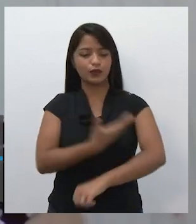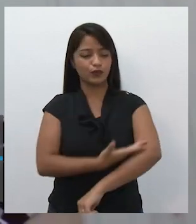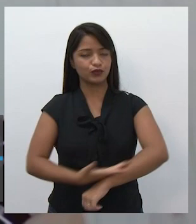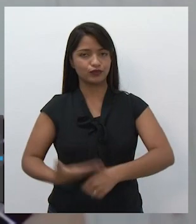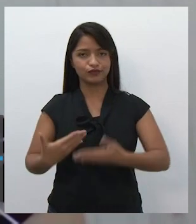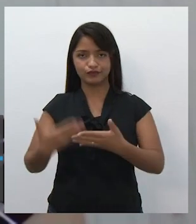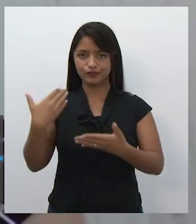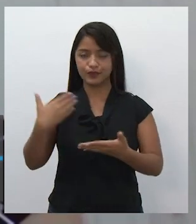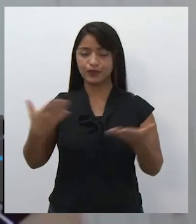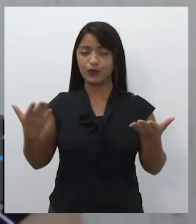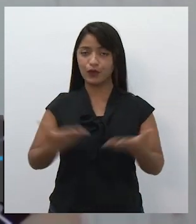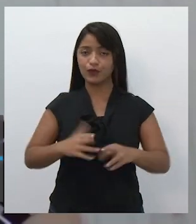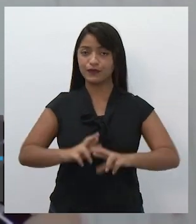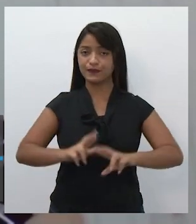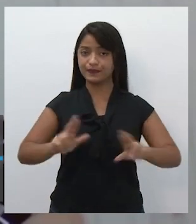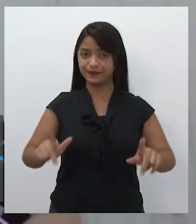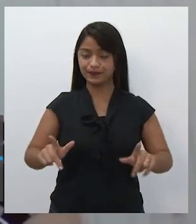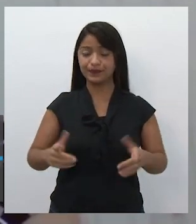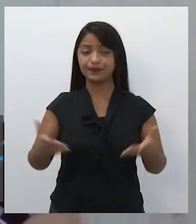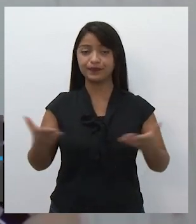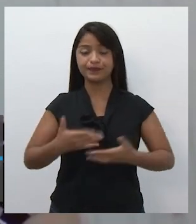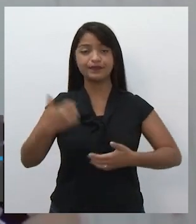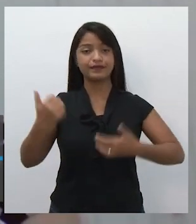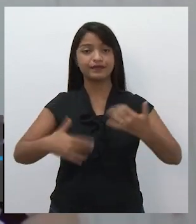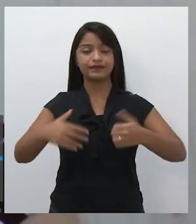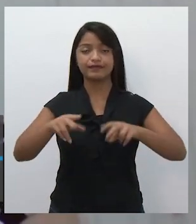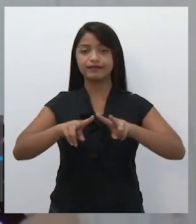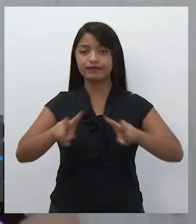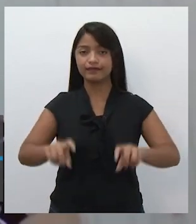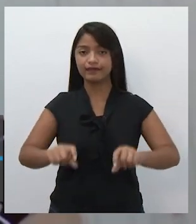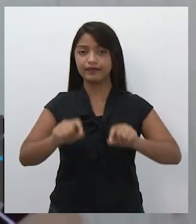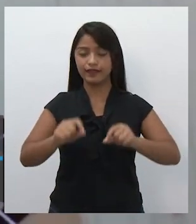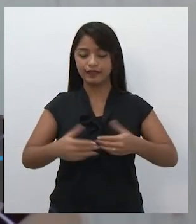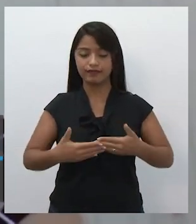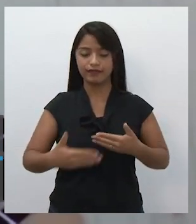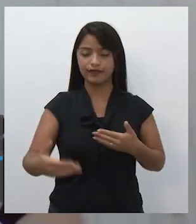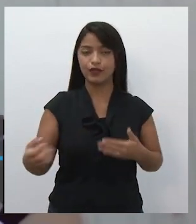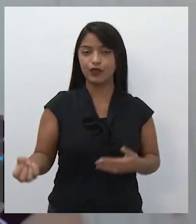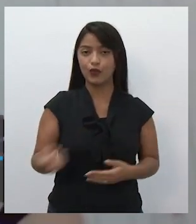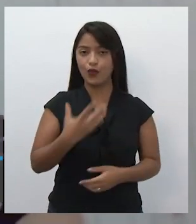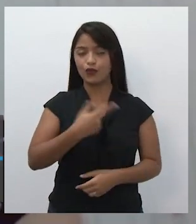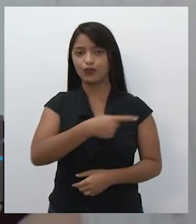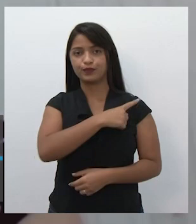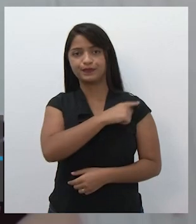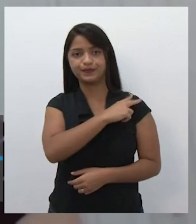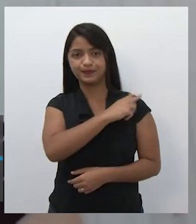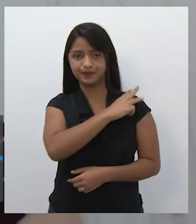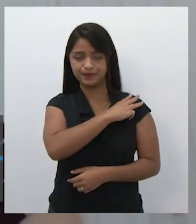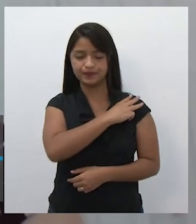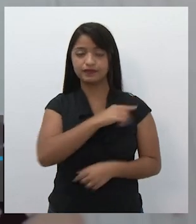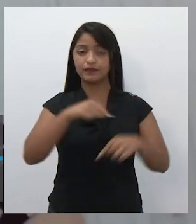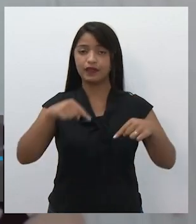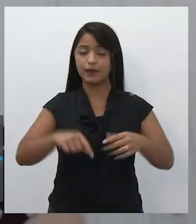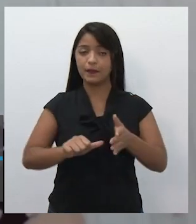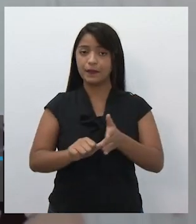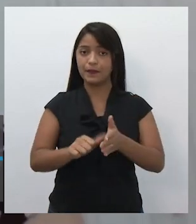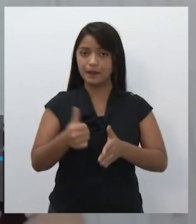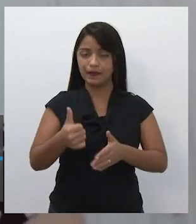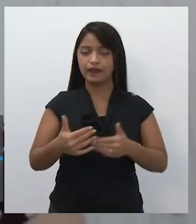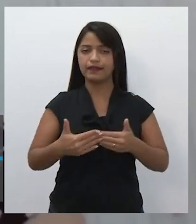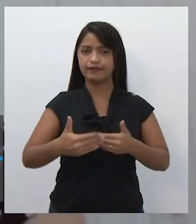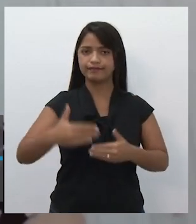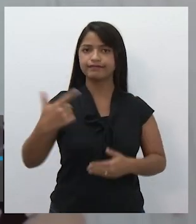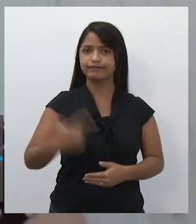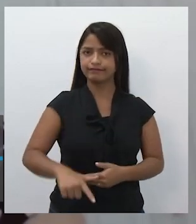acostumados, tá? Hoje falaremos um pouco sobre o novo ensino médio. Essa é a primeira de muitas conversas